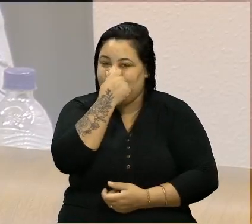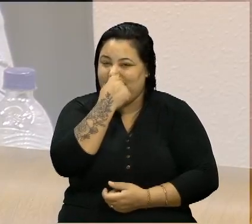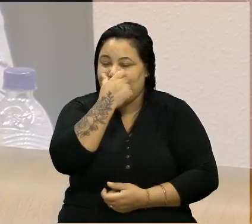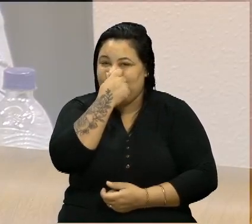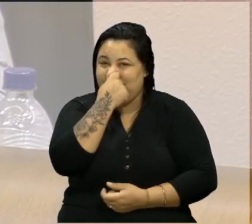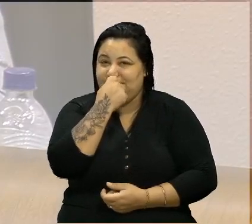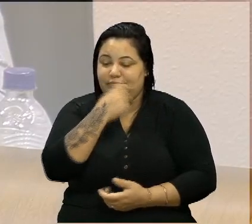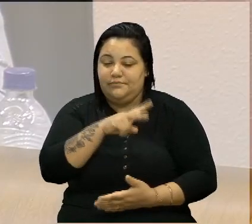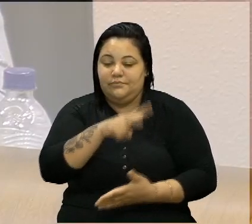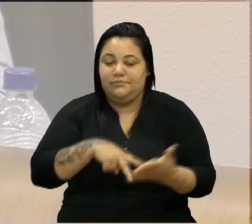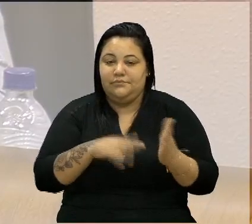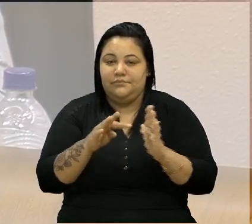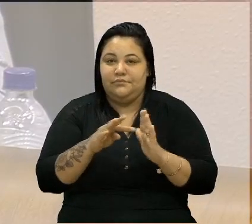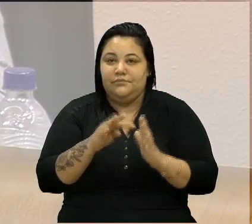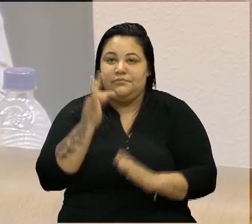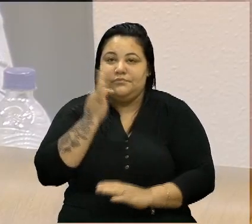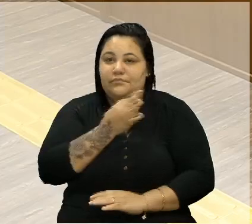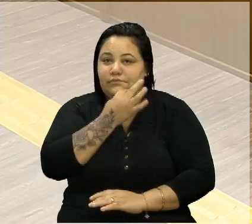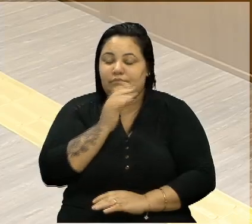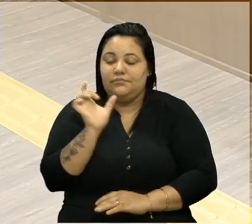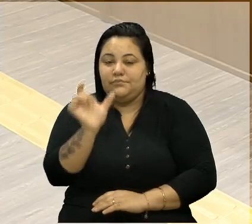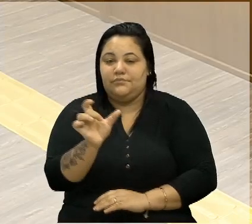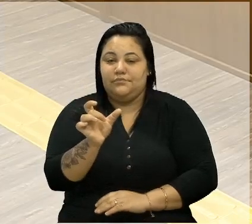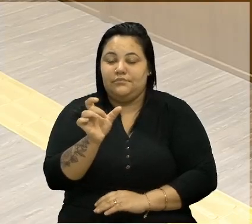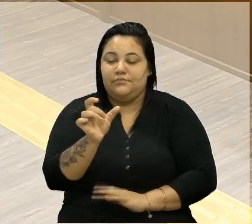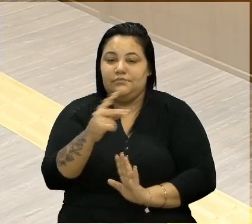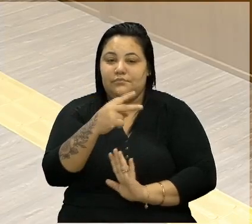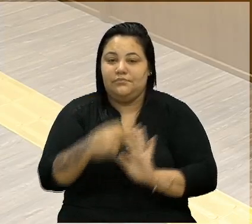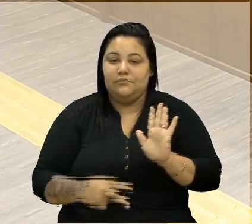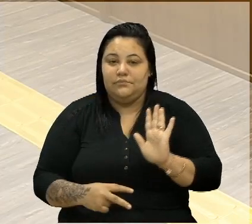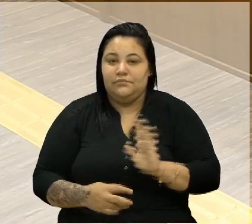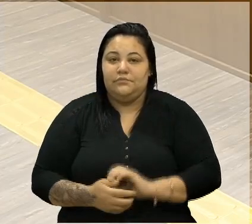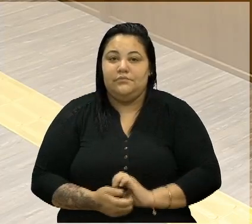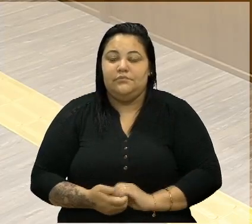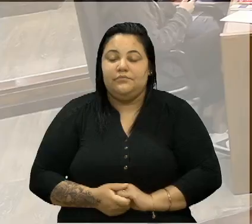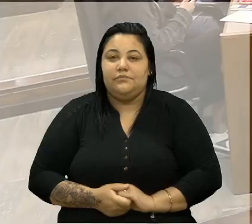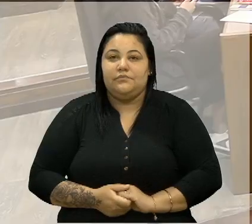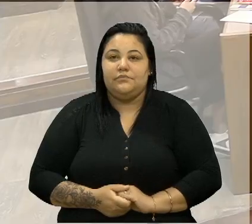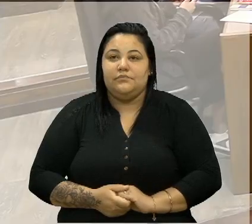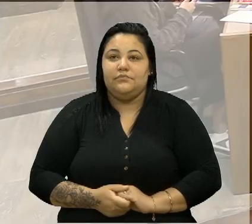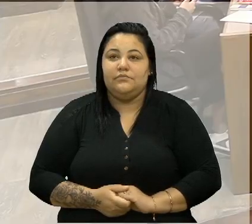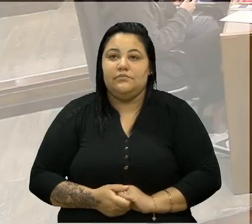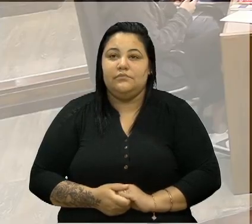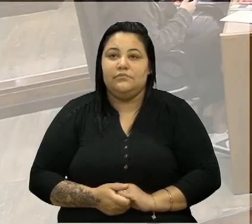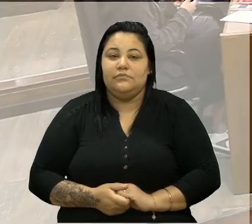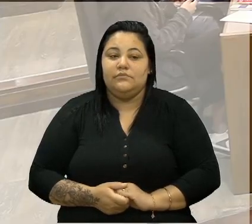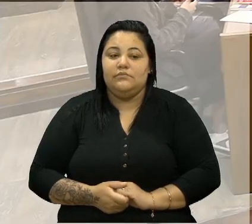Relatora, vereadora Tatiane Frisso. Com a palavra, a relatora para a leitura do parecer.